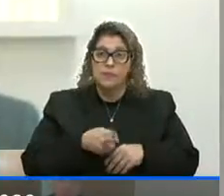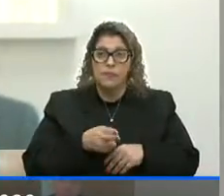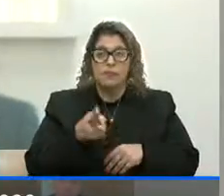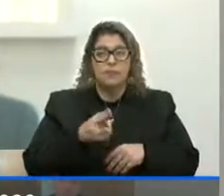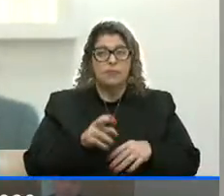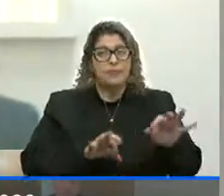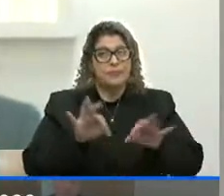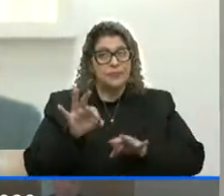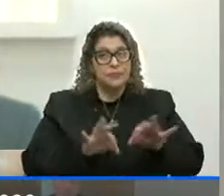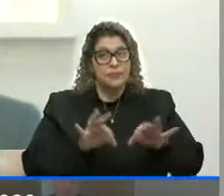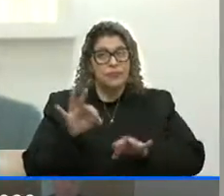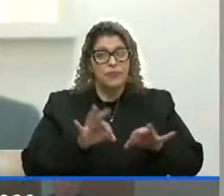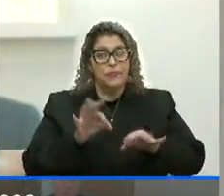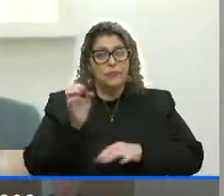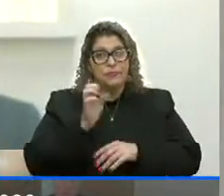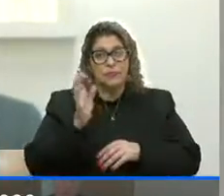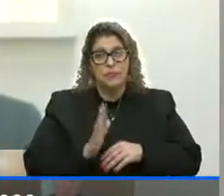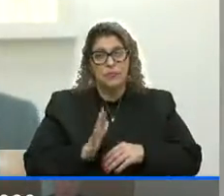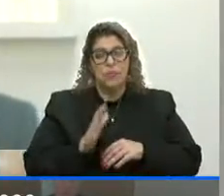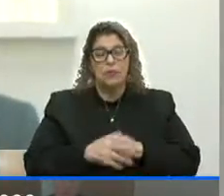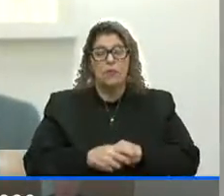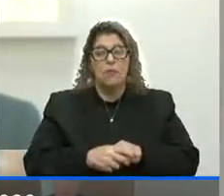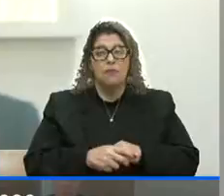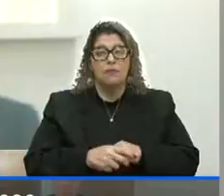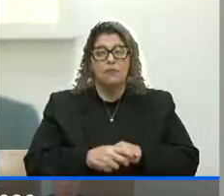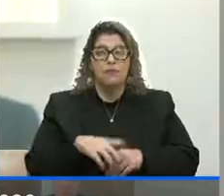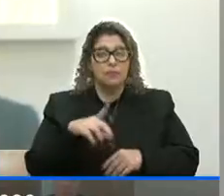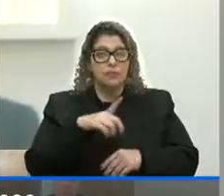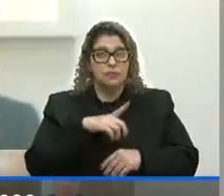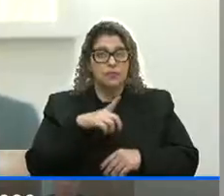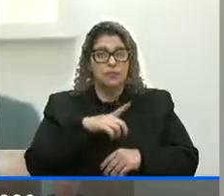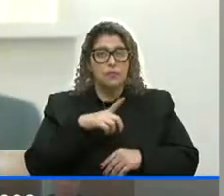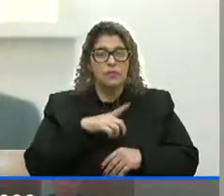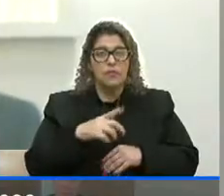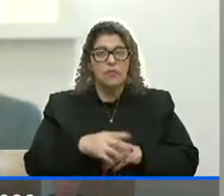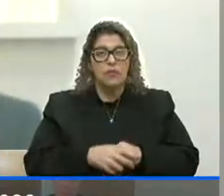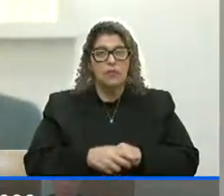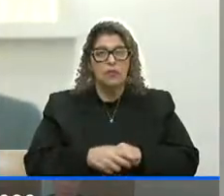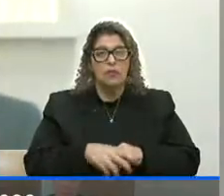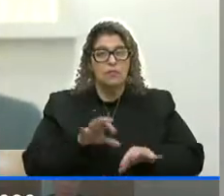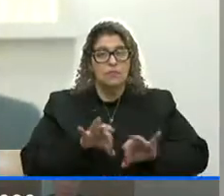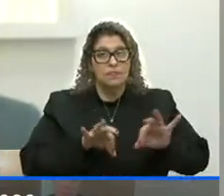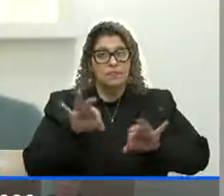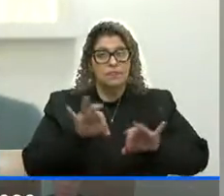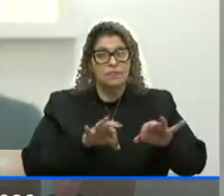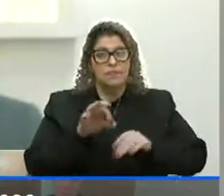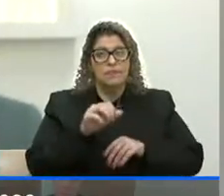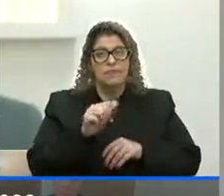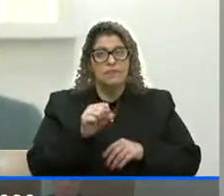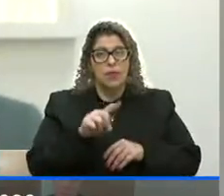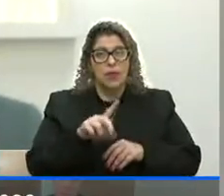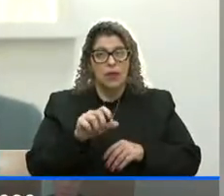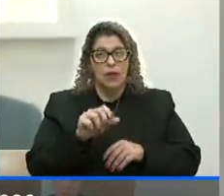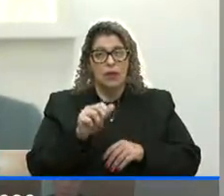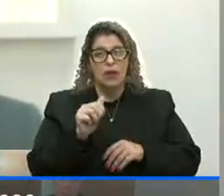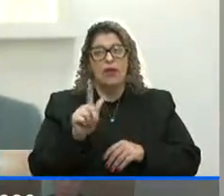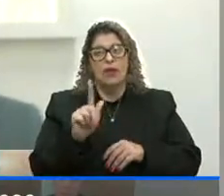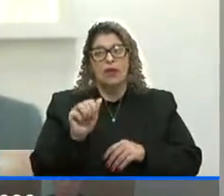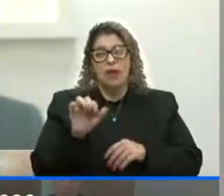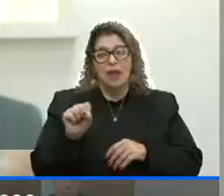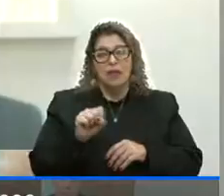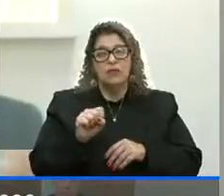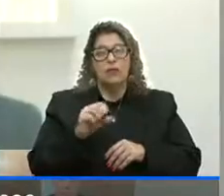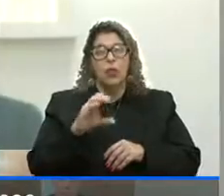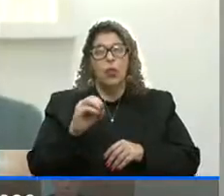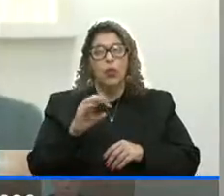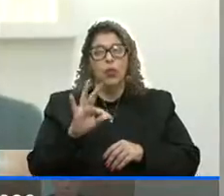a um projeto, que é um projeto nacional, de termos o projeto gasoduto Uruguaiana ligado ao gasoduto